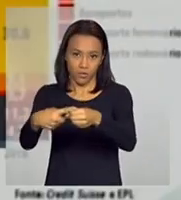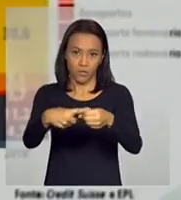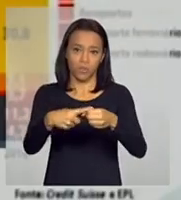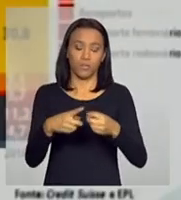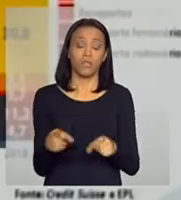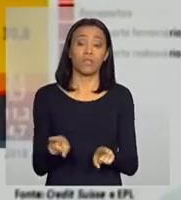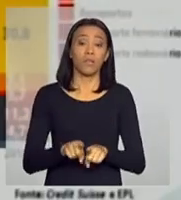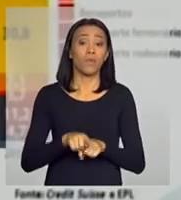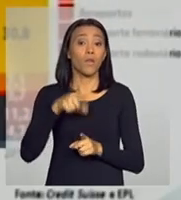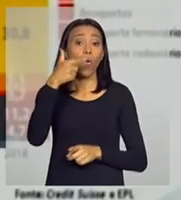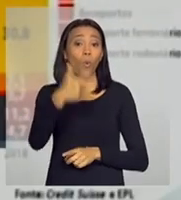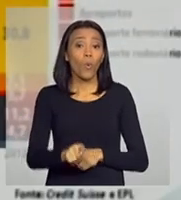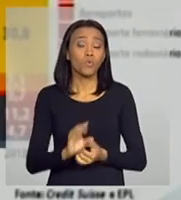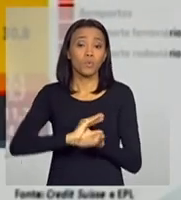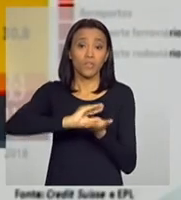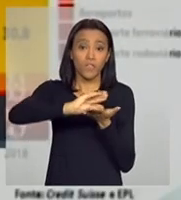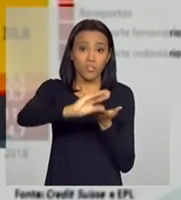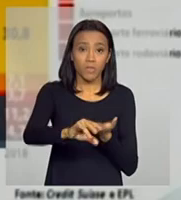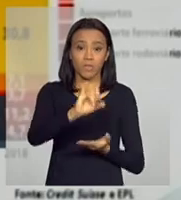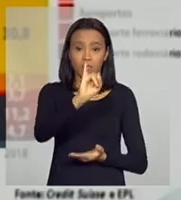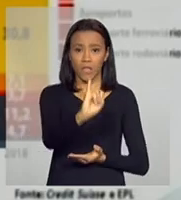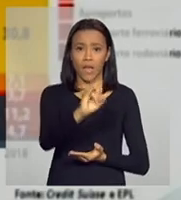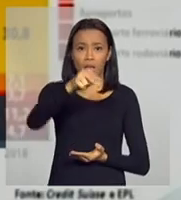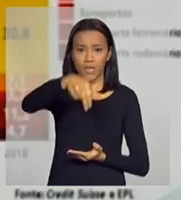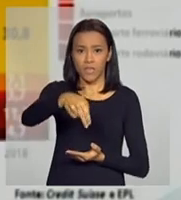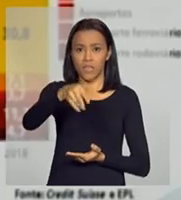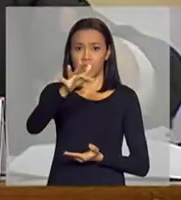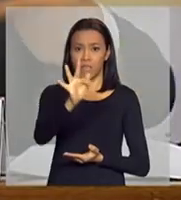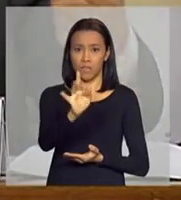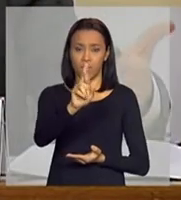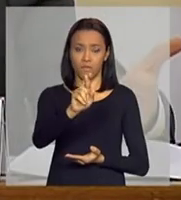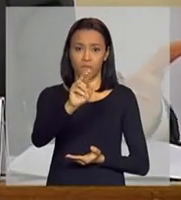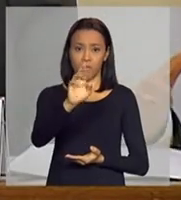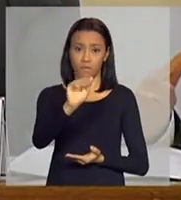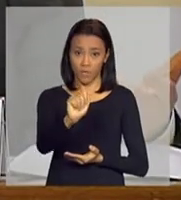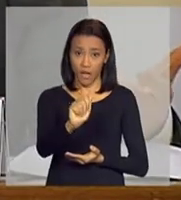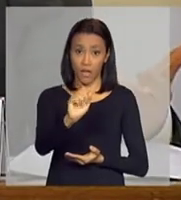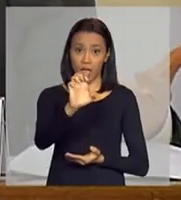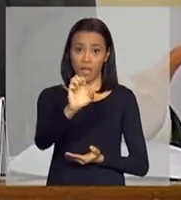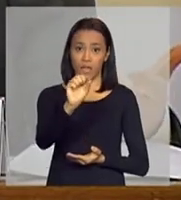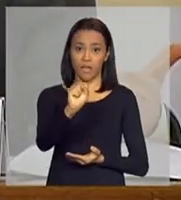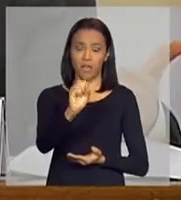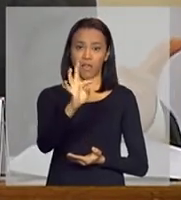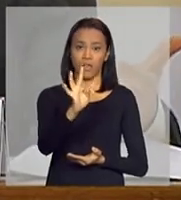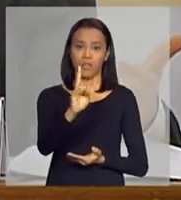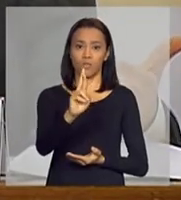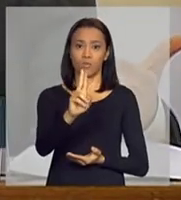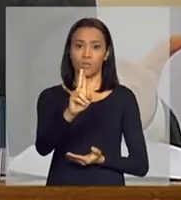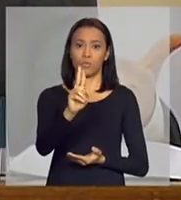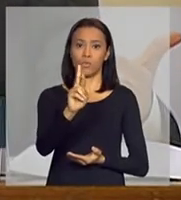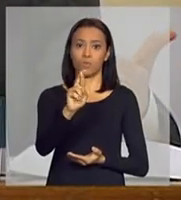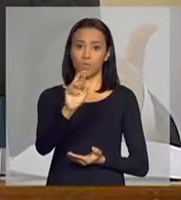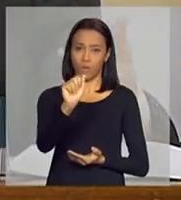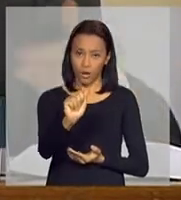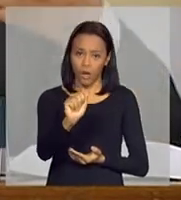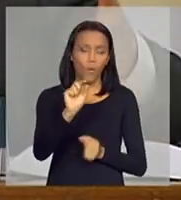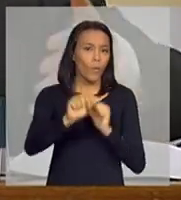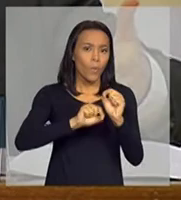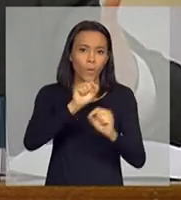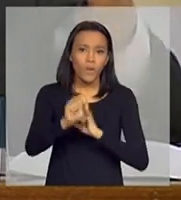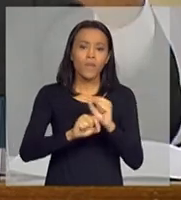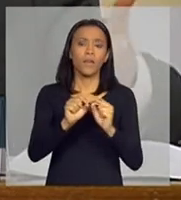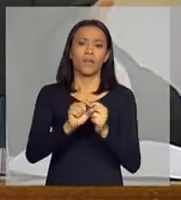investimentos em infraestrutura das concessões que estão sendo licitados este ano é cujos